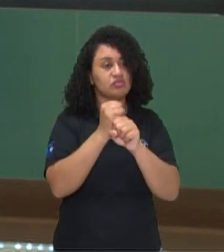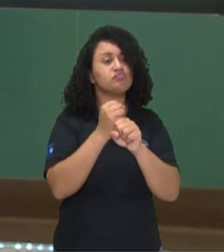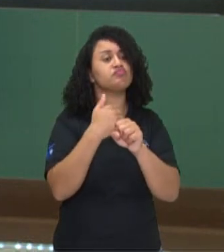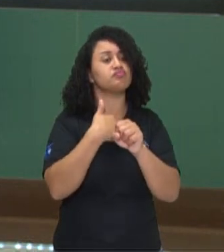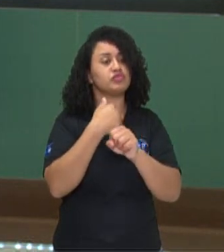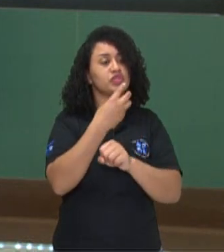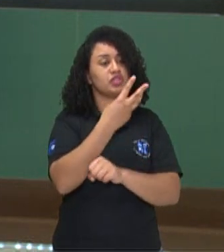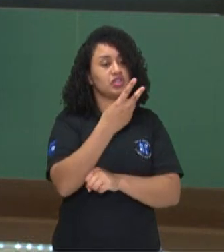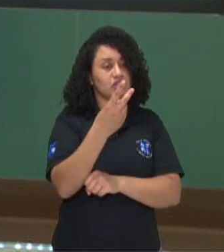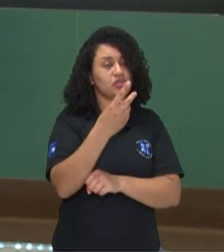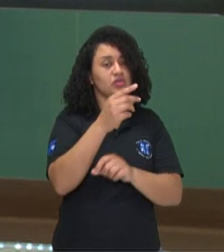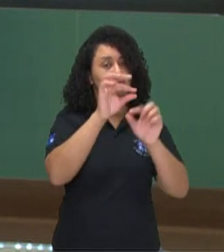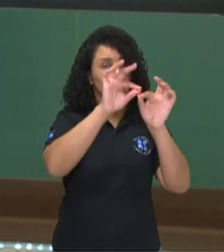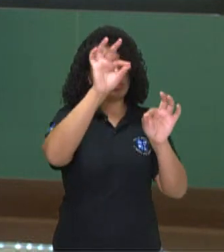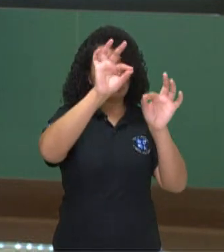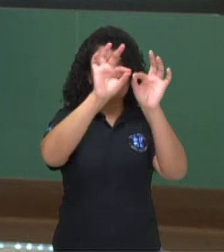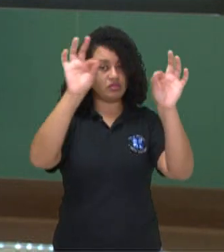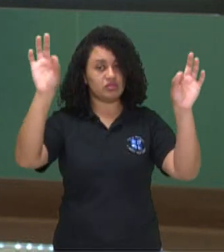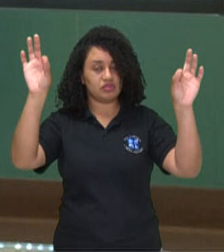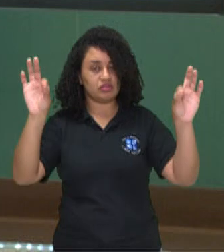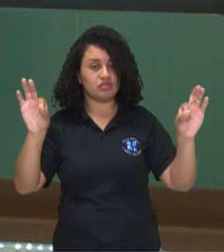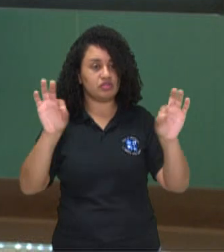32 e a área dele vai dar